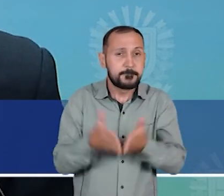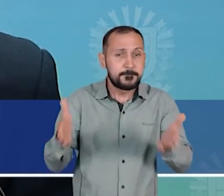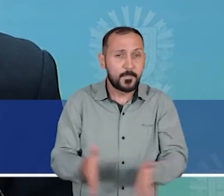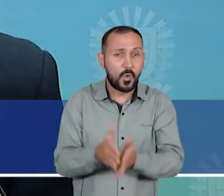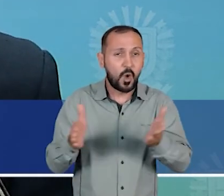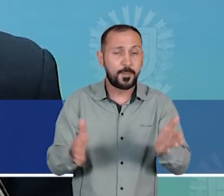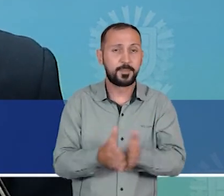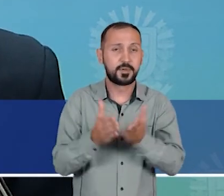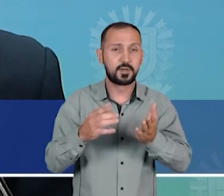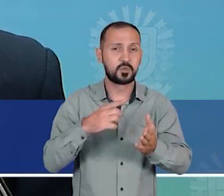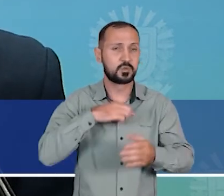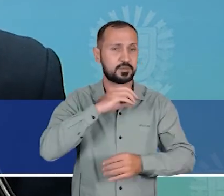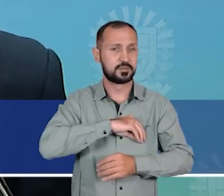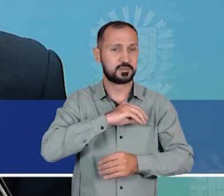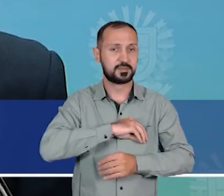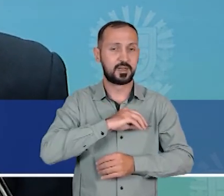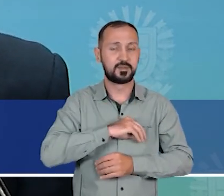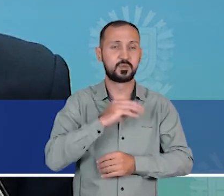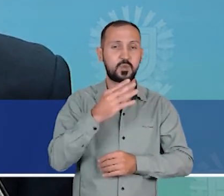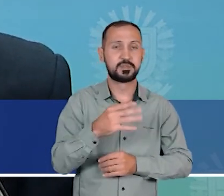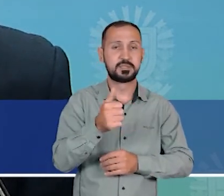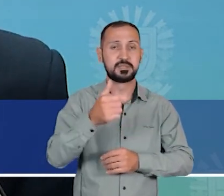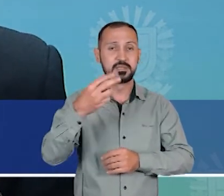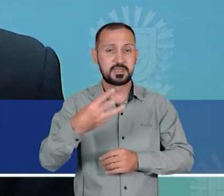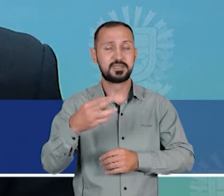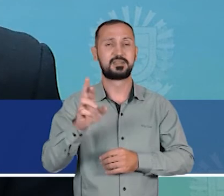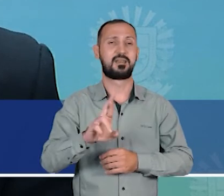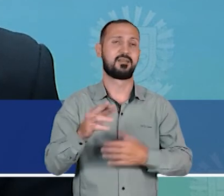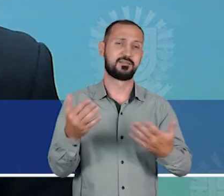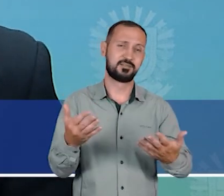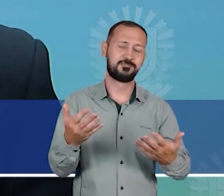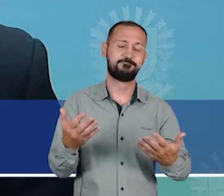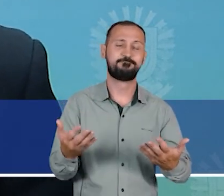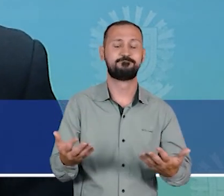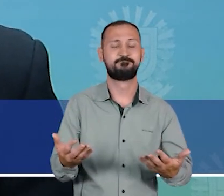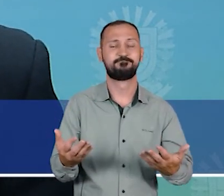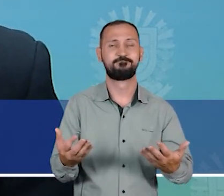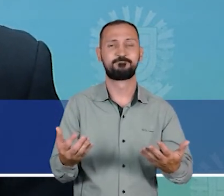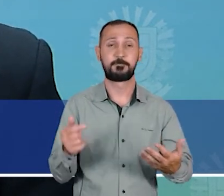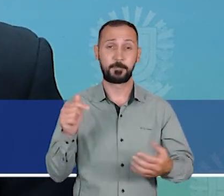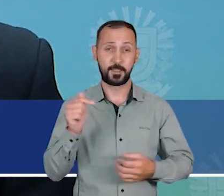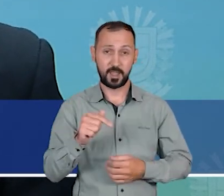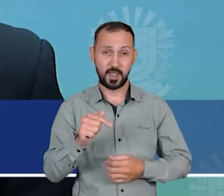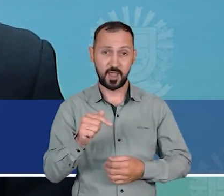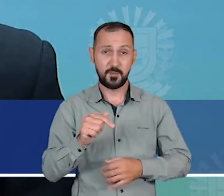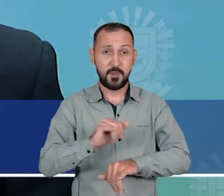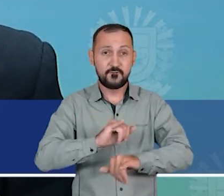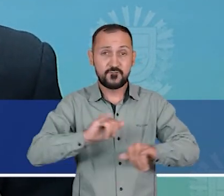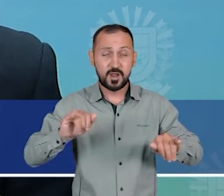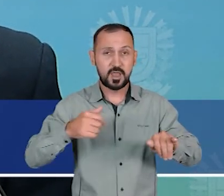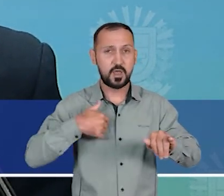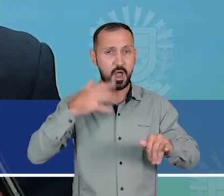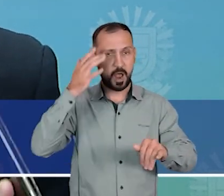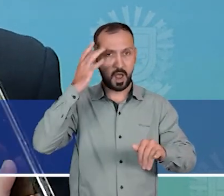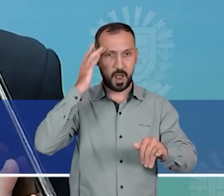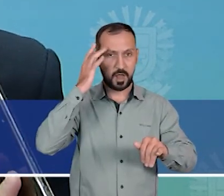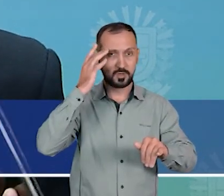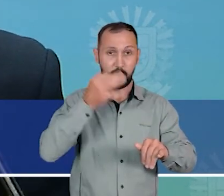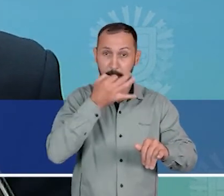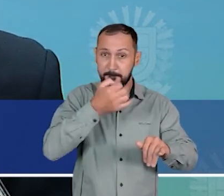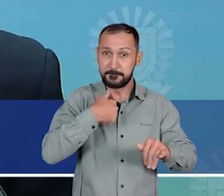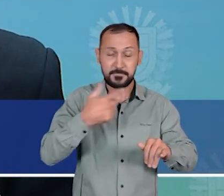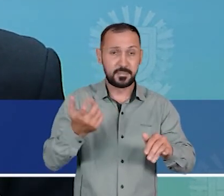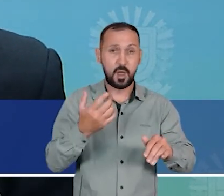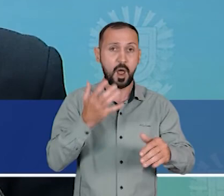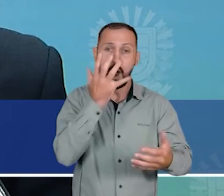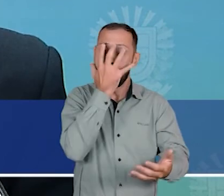da população vive com até R$ 413. Isso é um dado que eu considero um